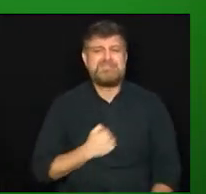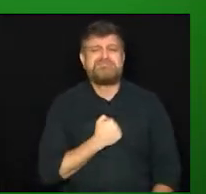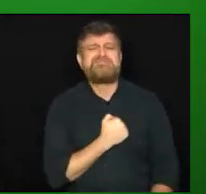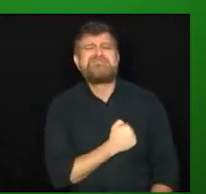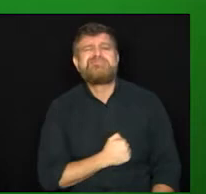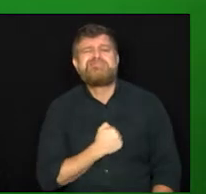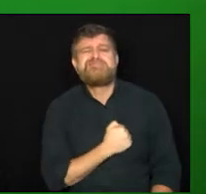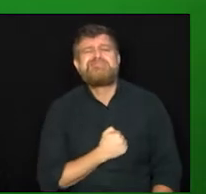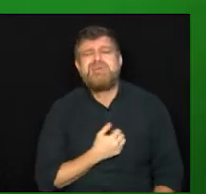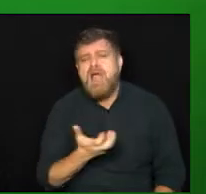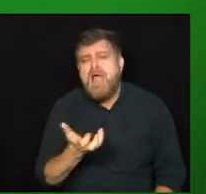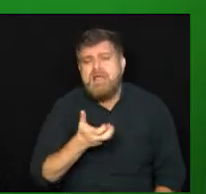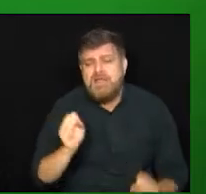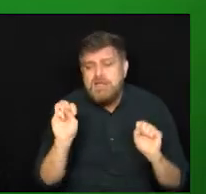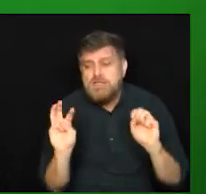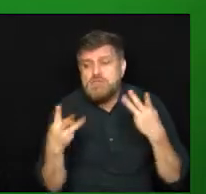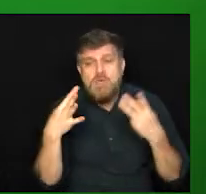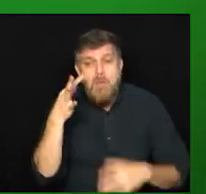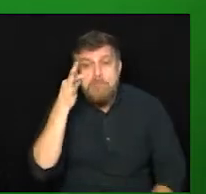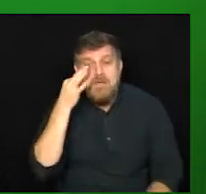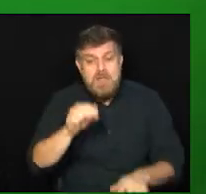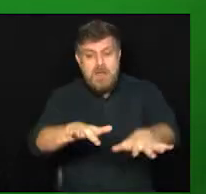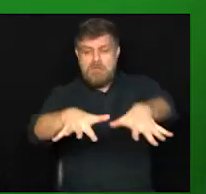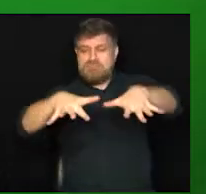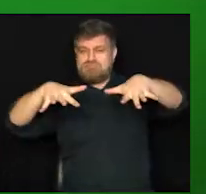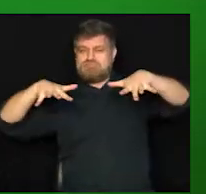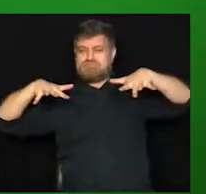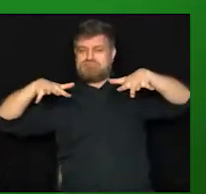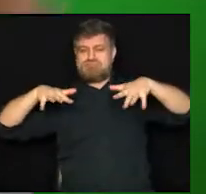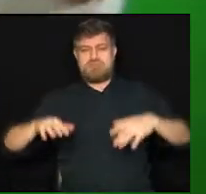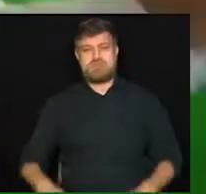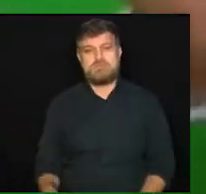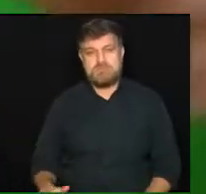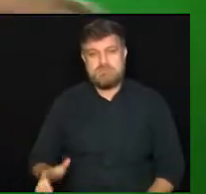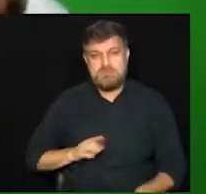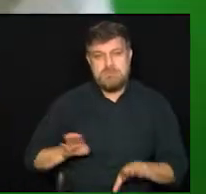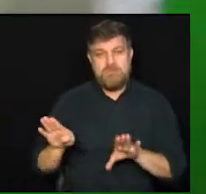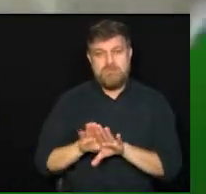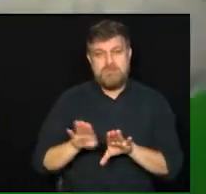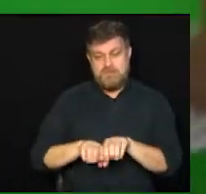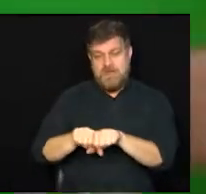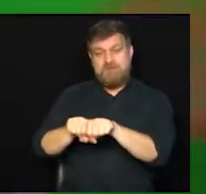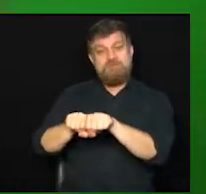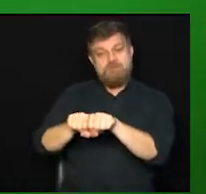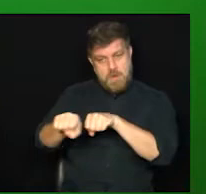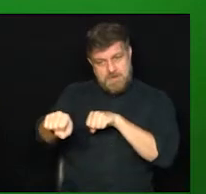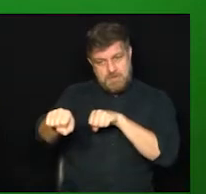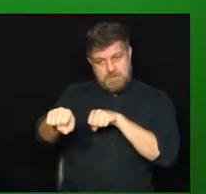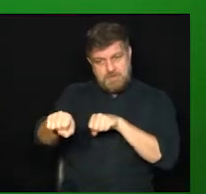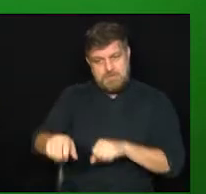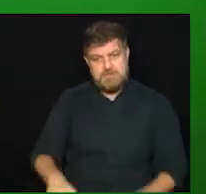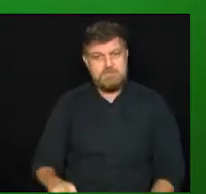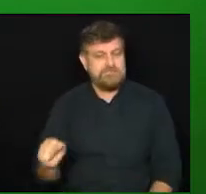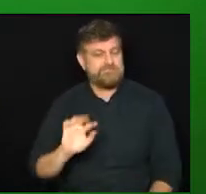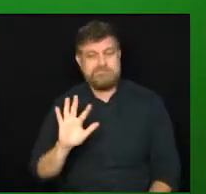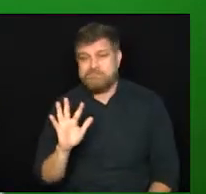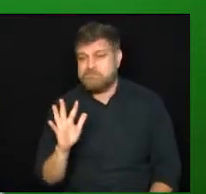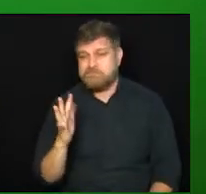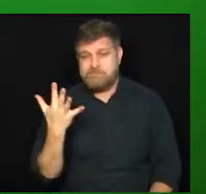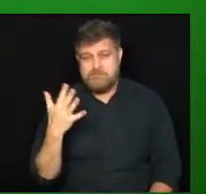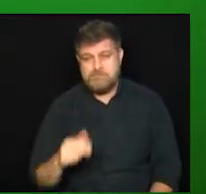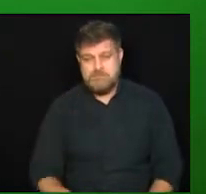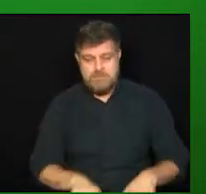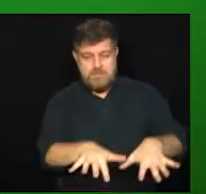desse formato de evento. Você também tem aí as formaturas, as grandes formaturas deixou de ser realizada. Esse